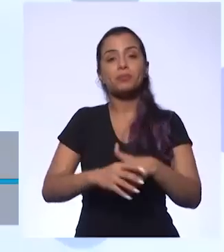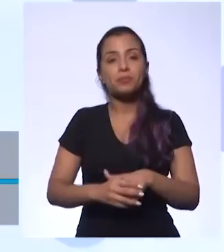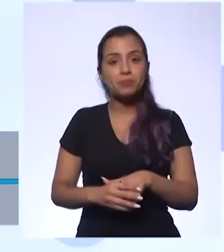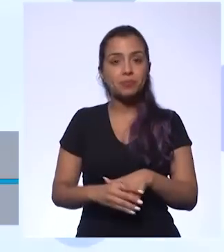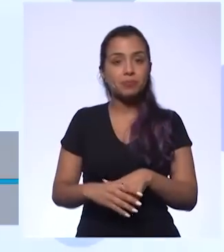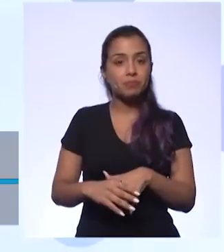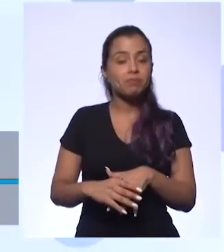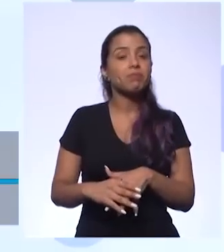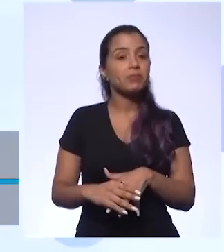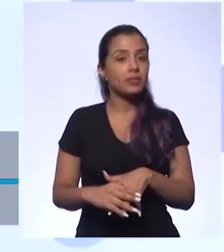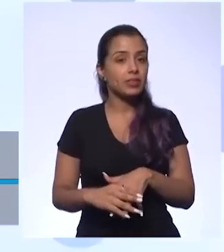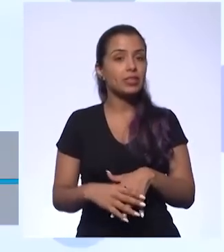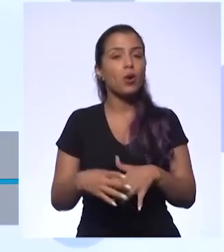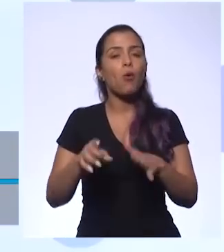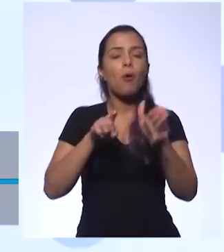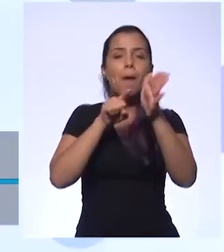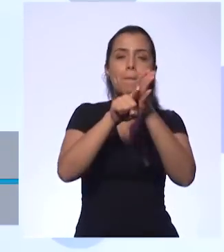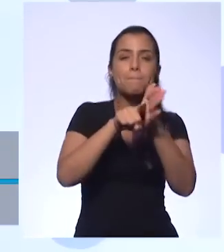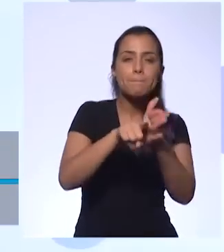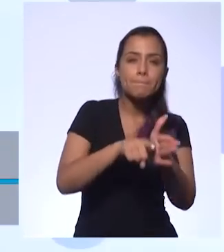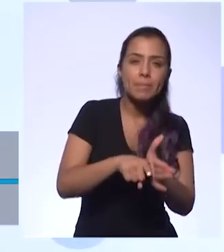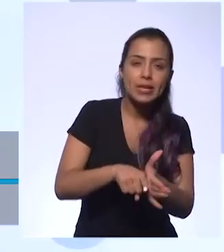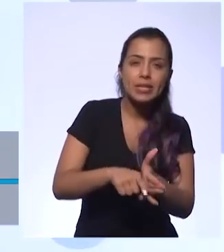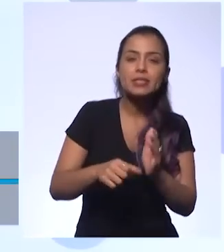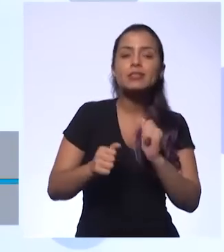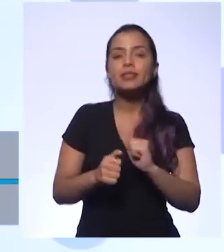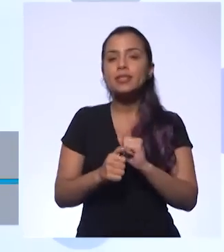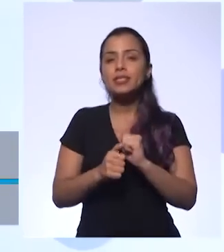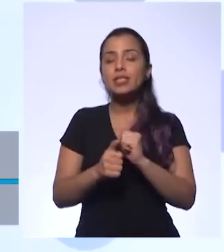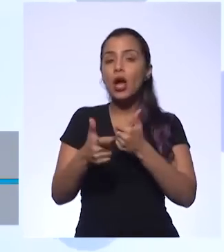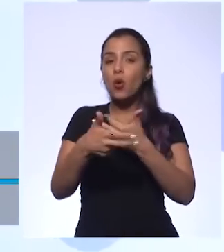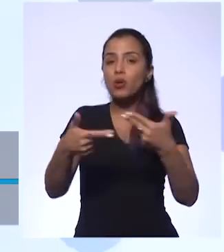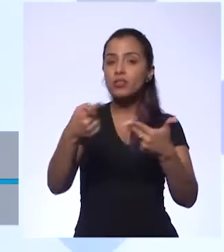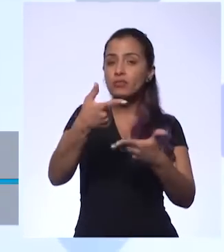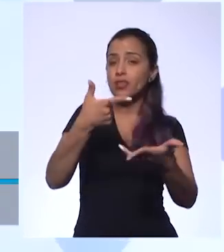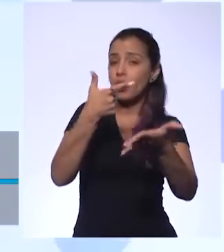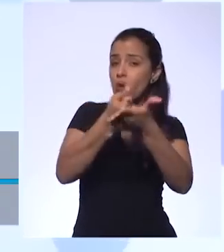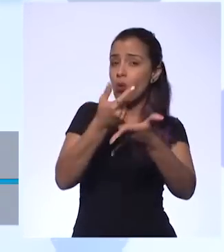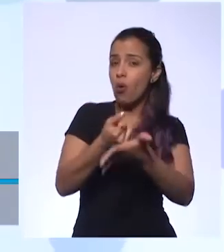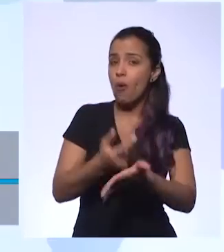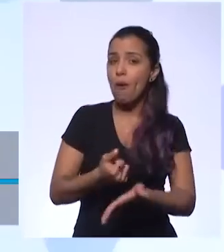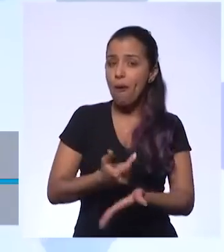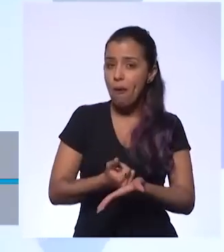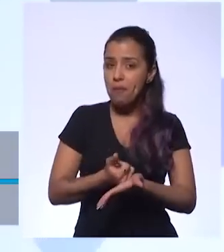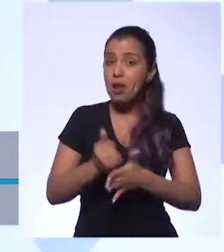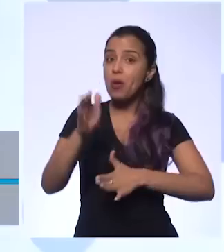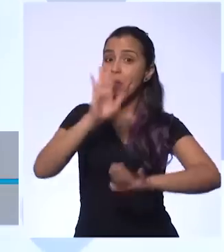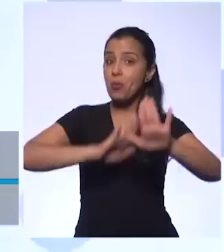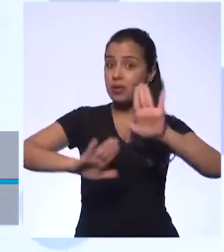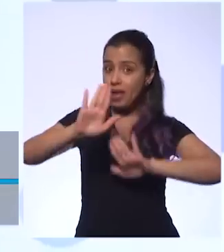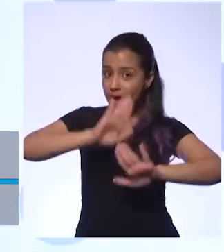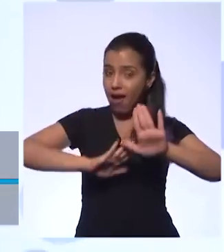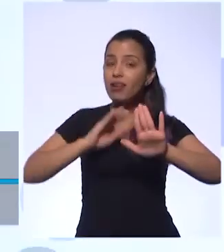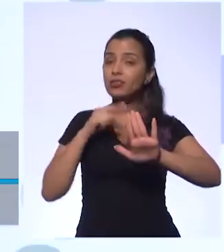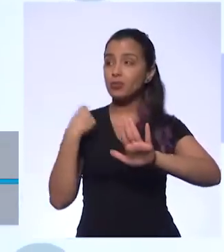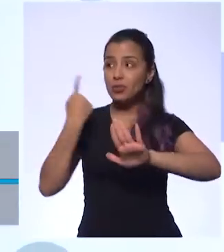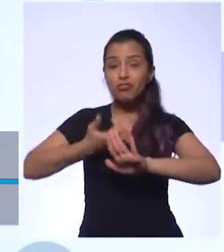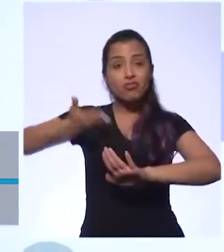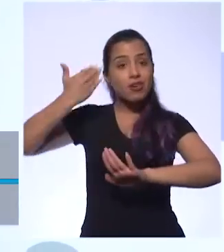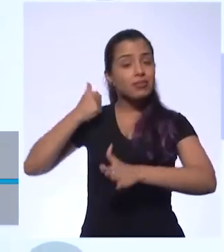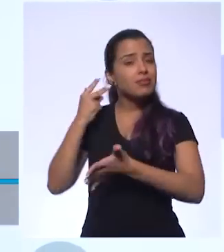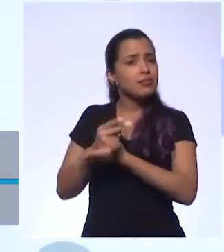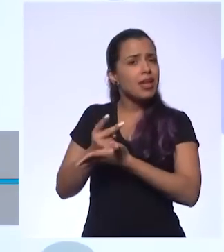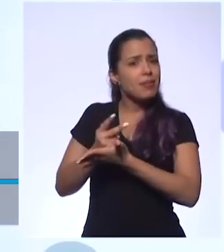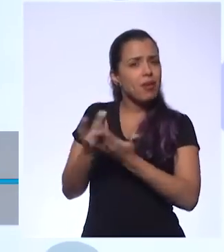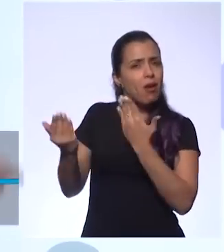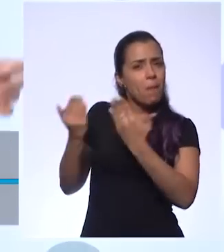aquilo que você Ah, é verdade. pesquisa, aquilo que você compra. Cuidado, sempre fomos produtos, mas agora o produto está